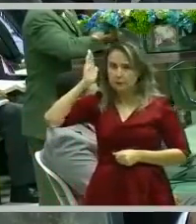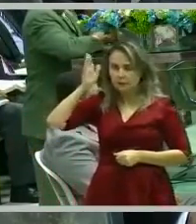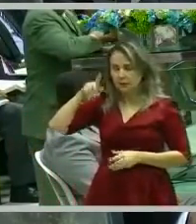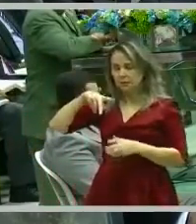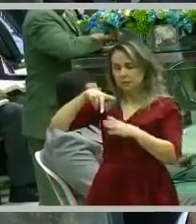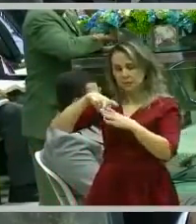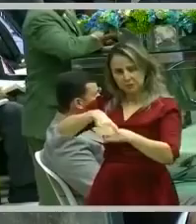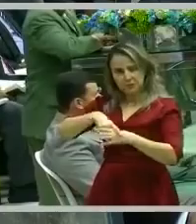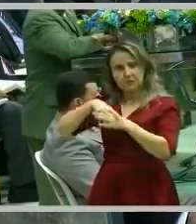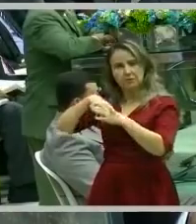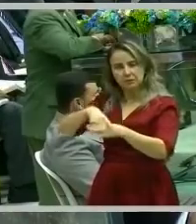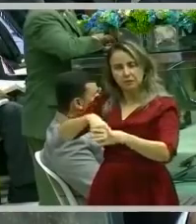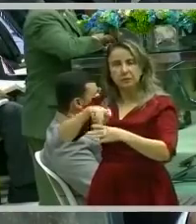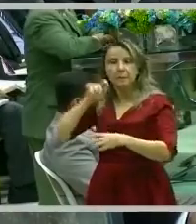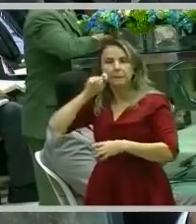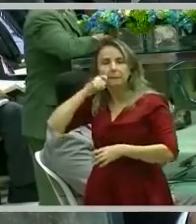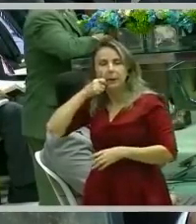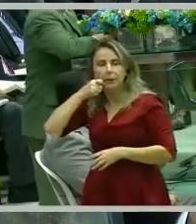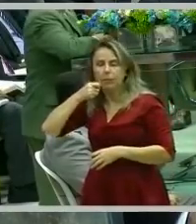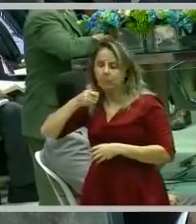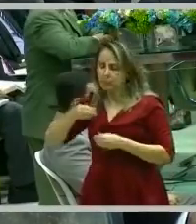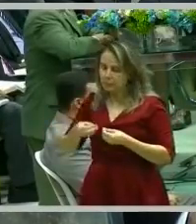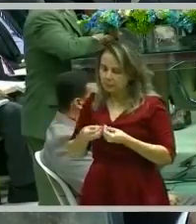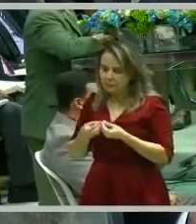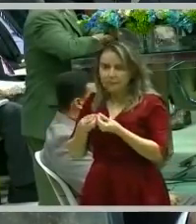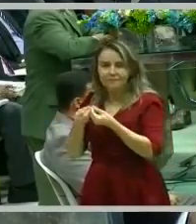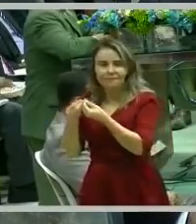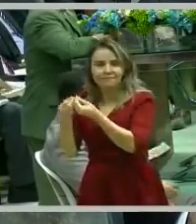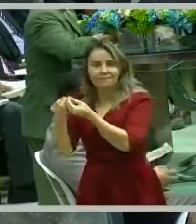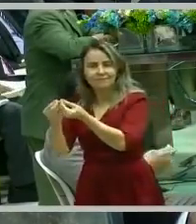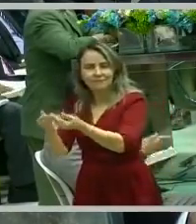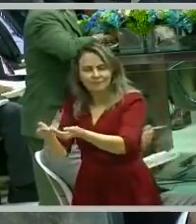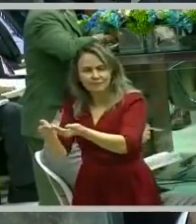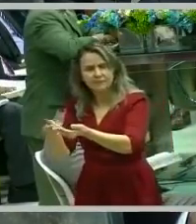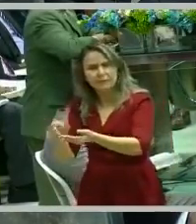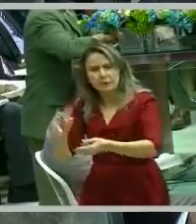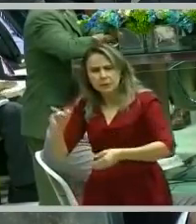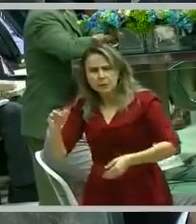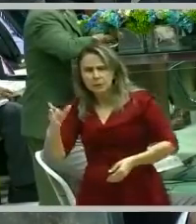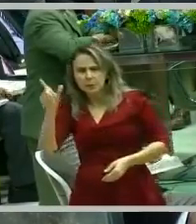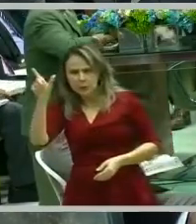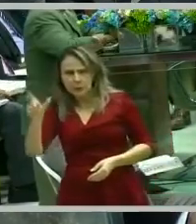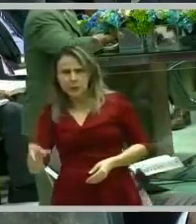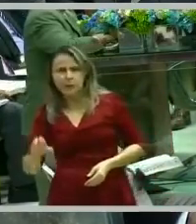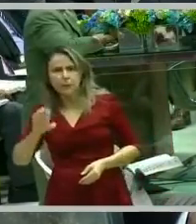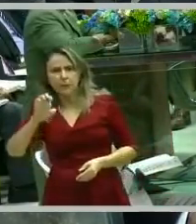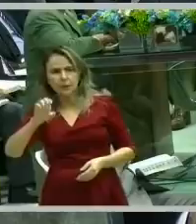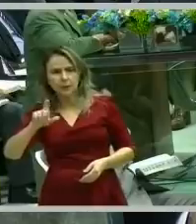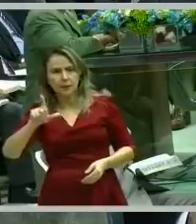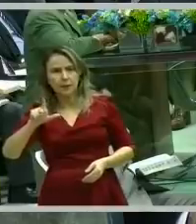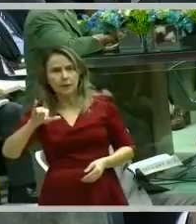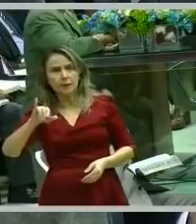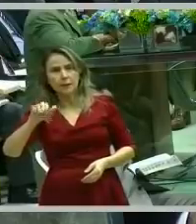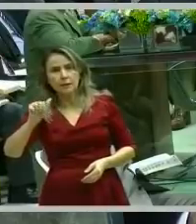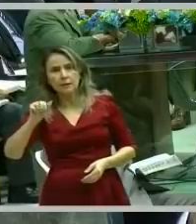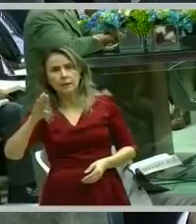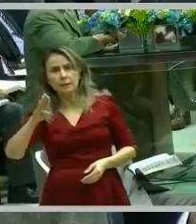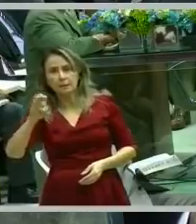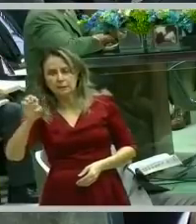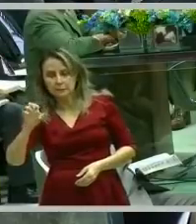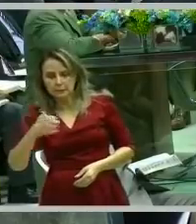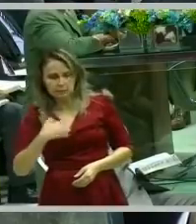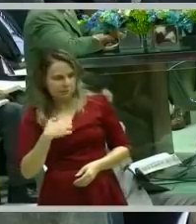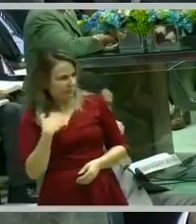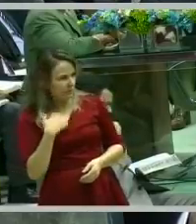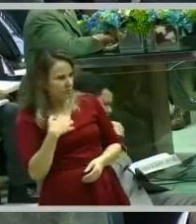E ele disse assim, o que o pastor acabou de ler. E Eliabe irou-se contra Davi. Você já pensou, você levar pão para uma pessoa e a pessoa ficar com